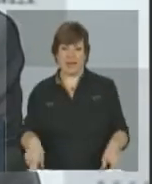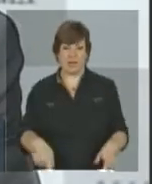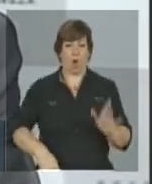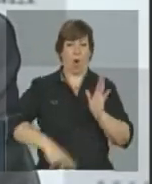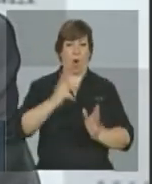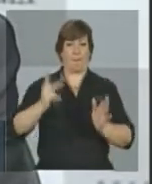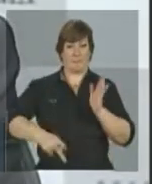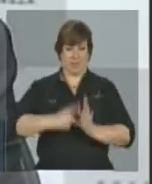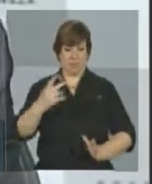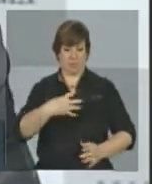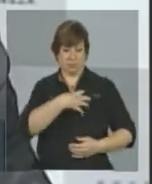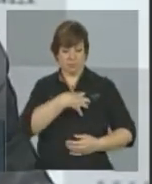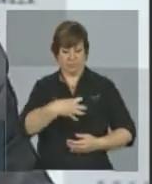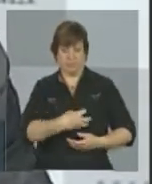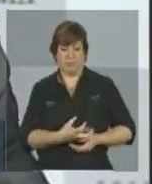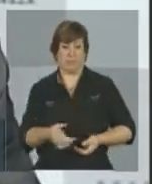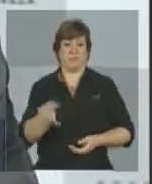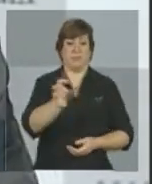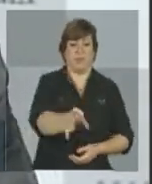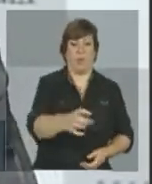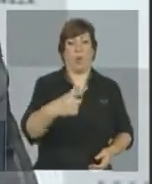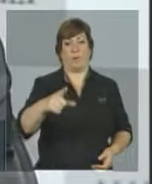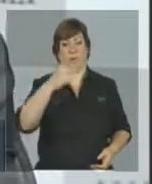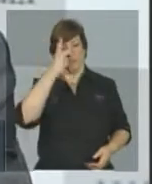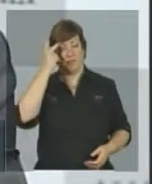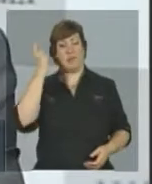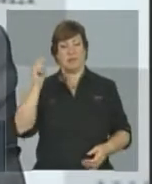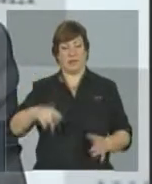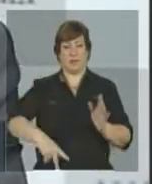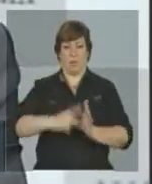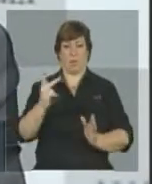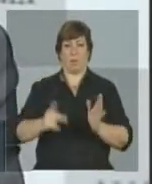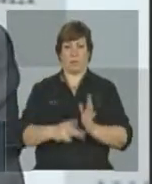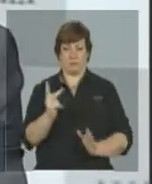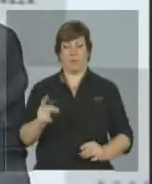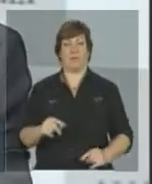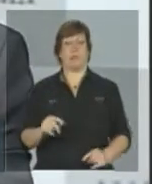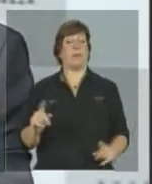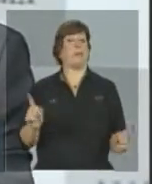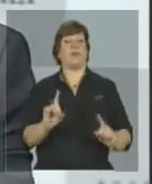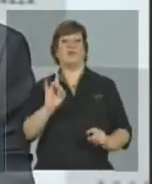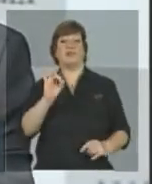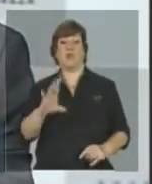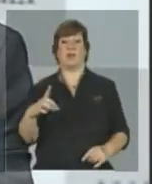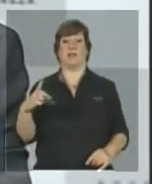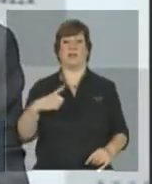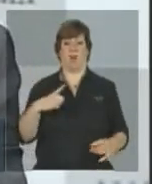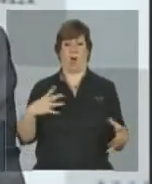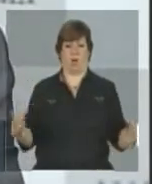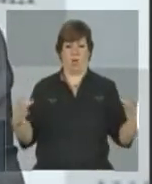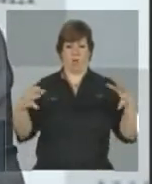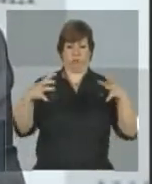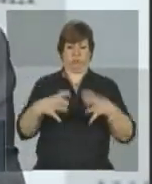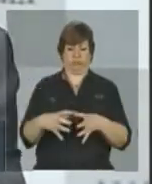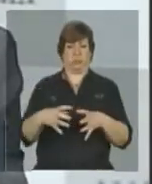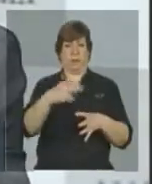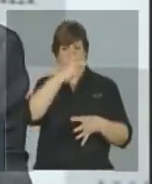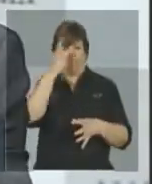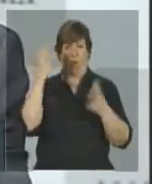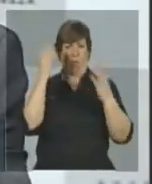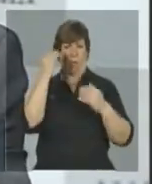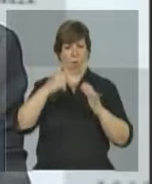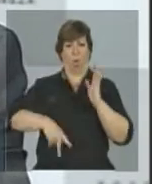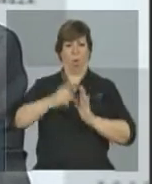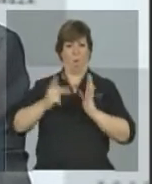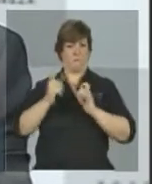sobretudo com a preocupação no momento do credenciamento dessas equipes. Não basta nós termos uma concentração de equipes na região sul